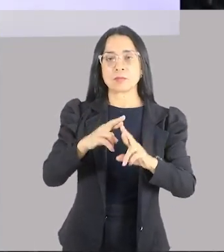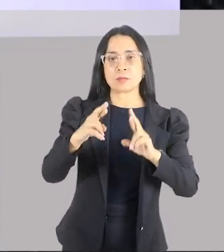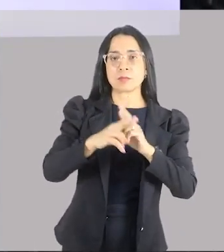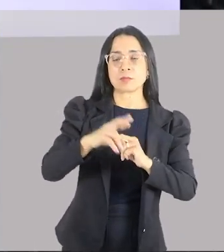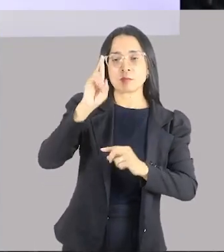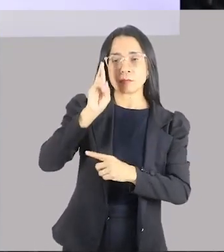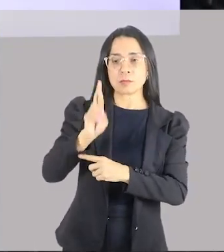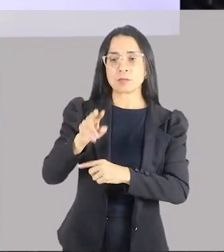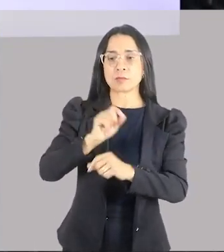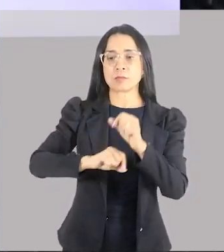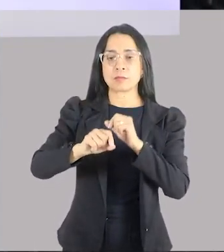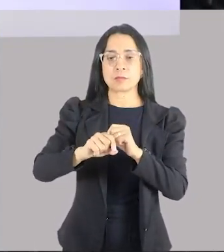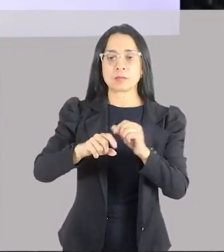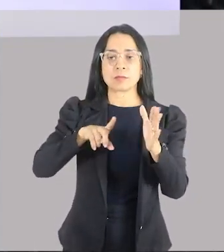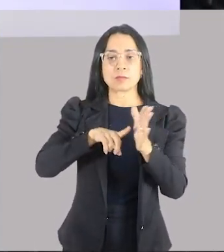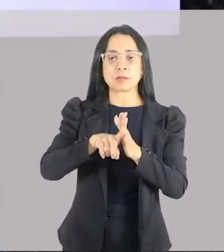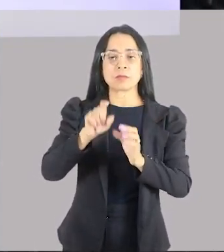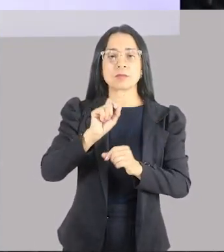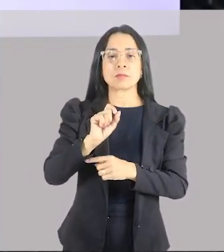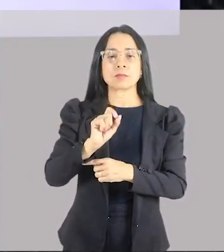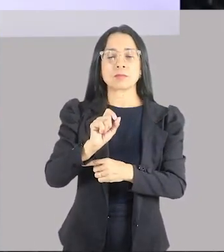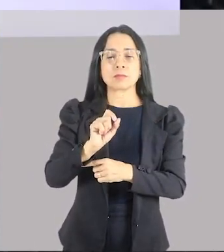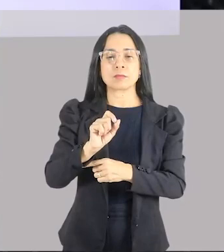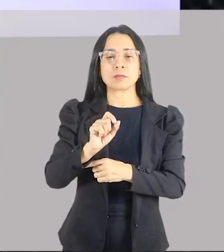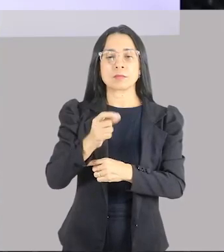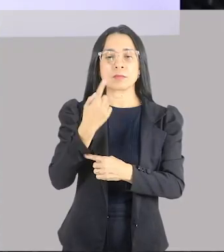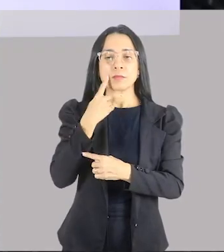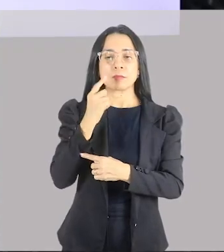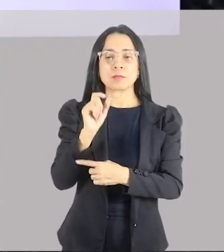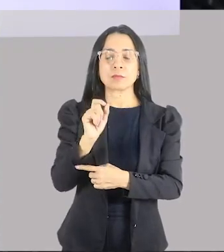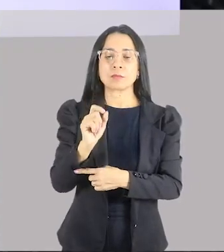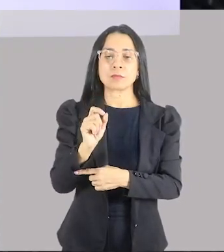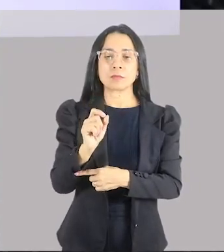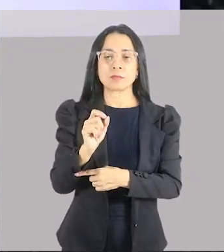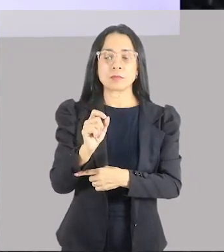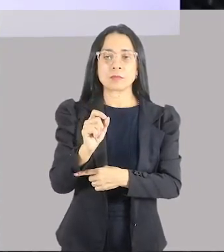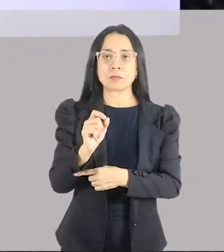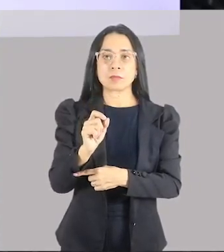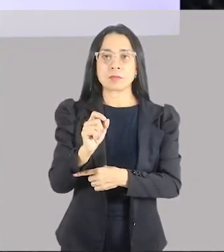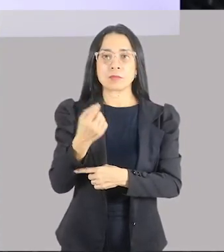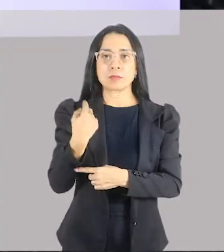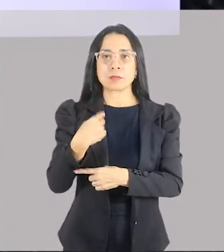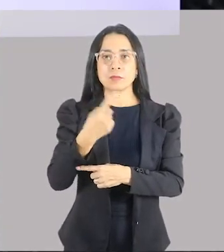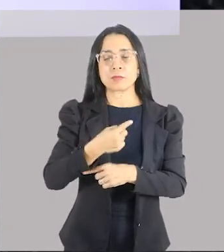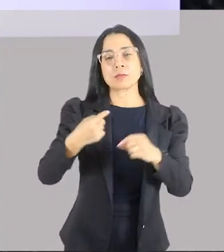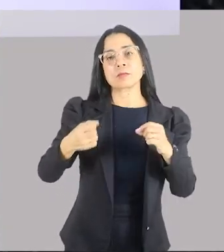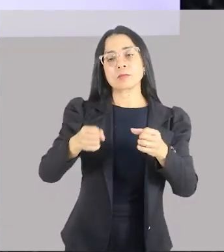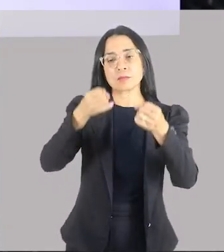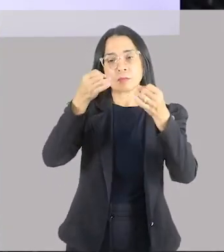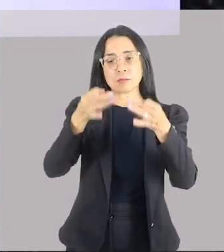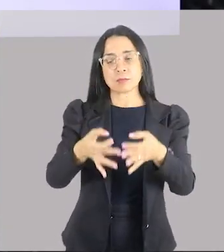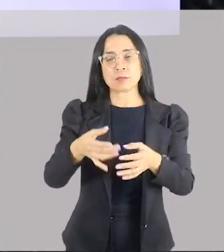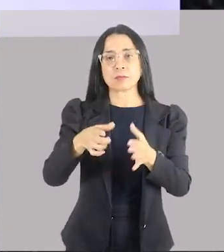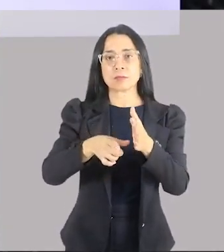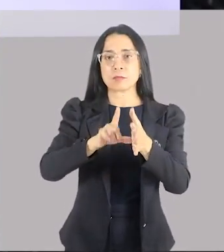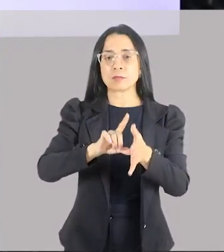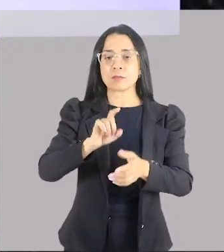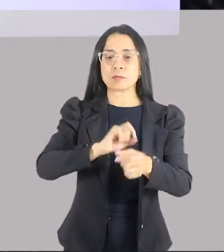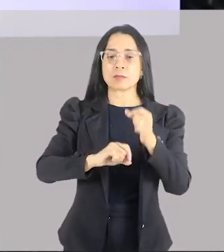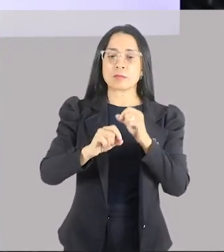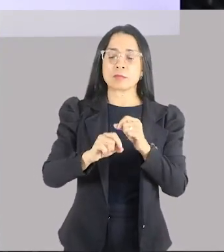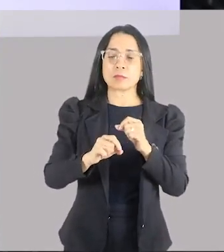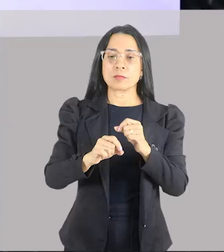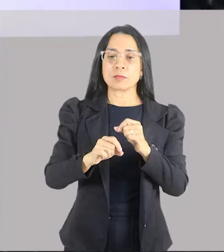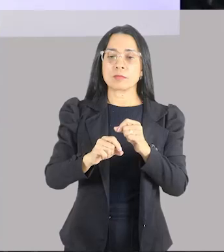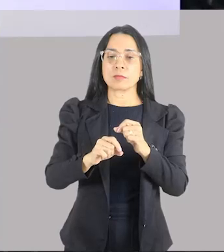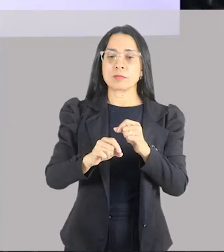e esta questão relacionada a Deus, nós podemos afirmar então o quê? Aí vem da nossa explicação. Ele afirma,